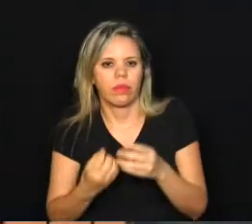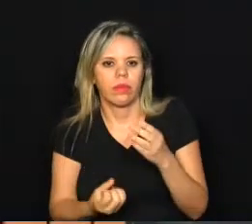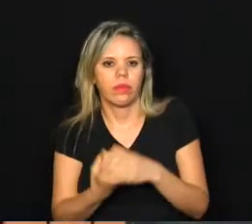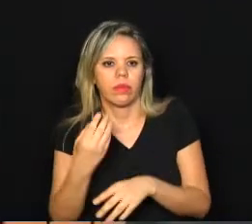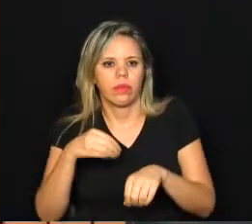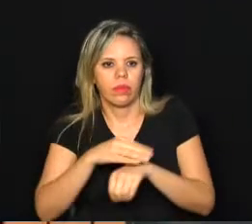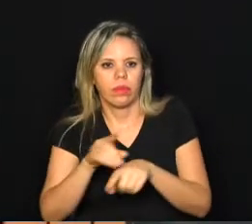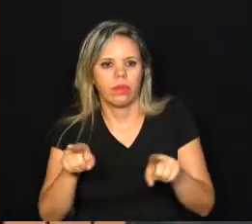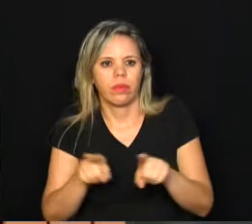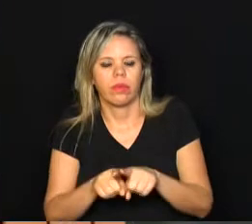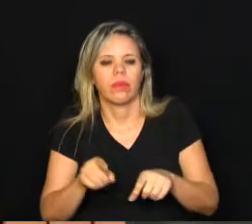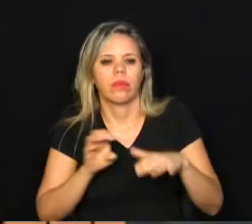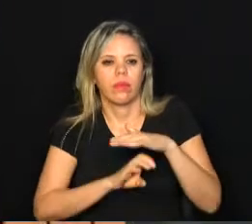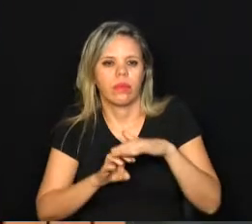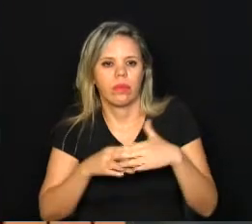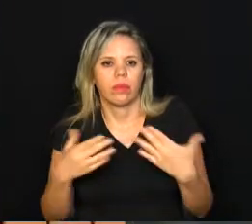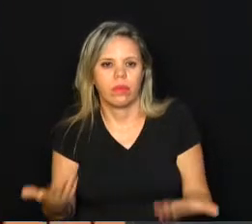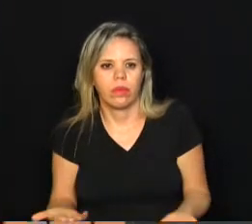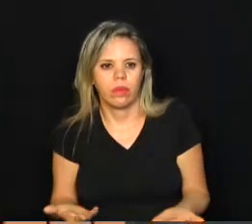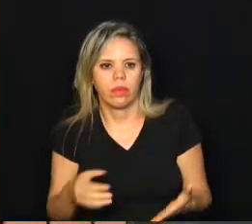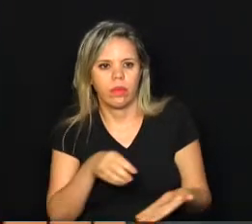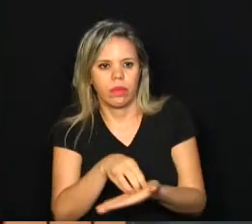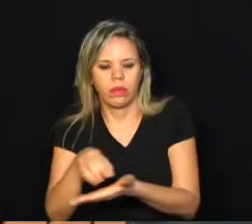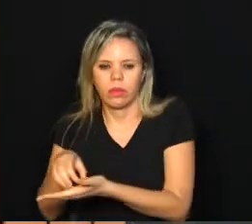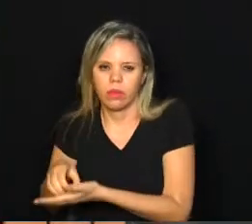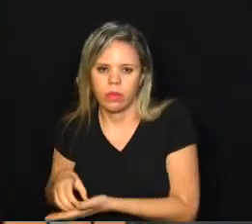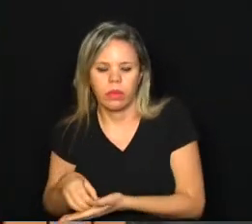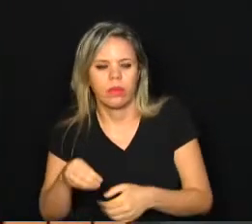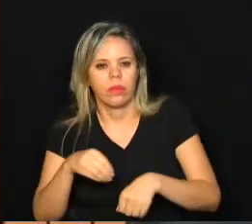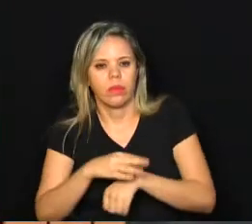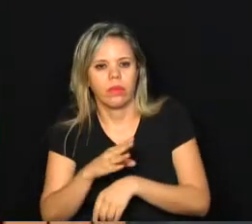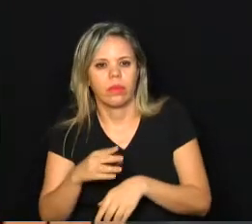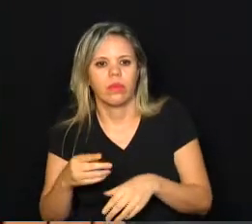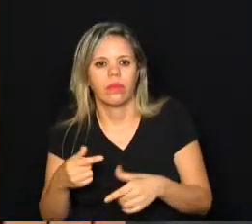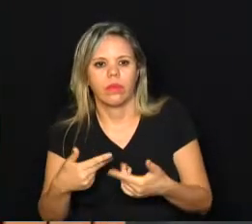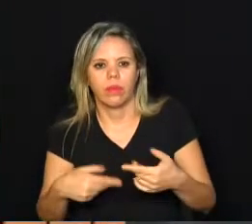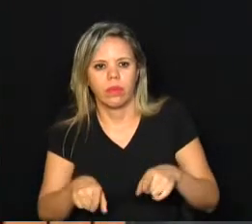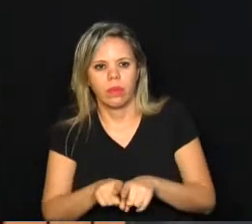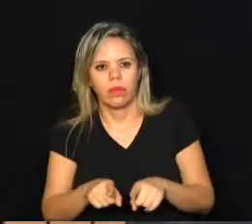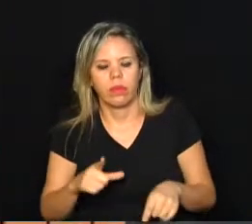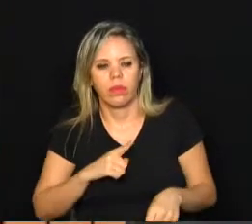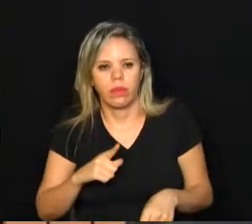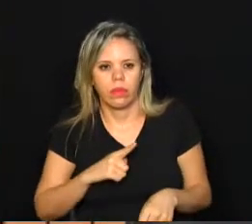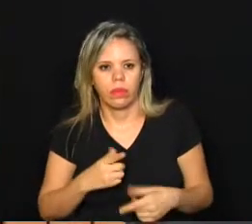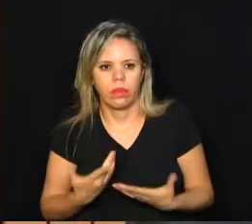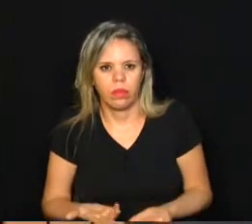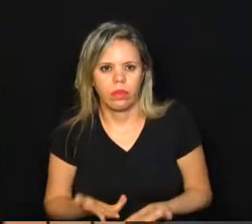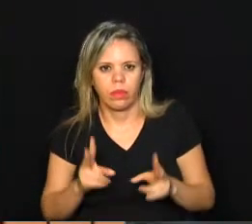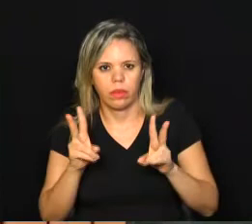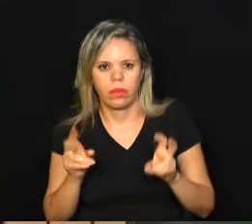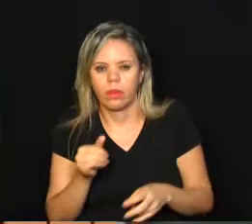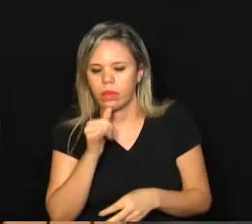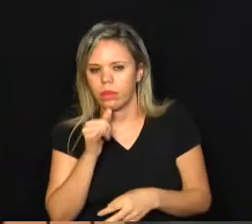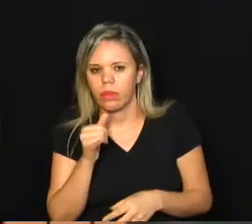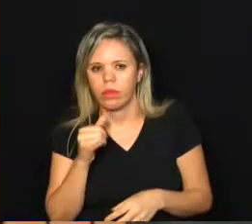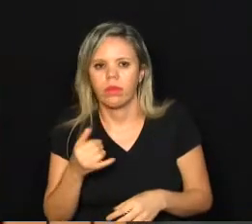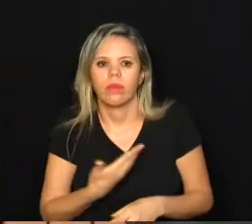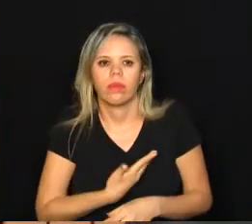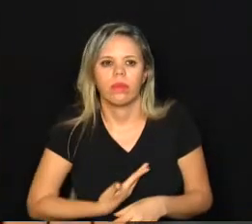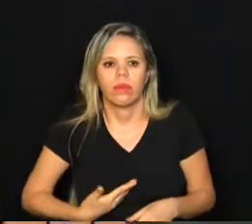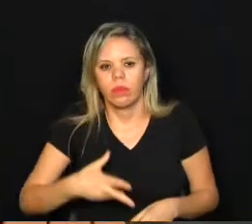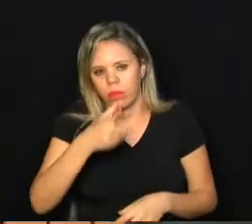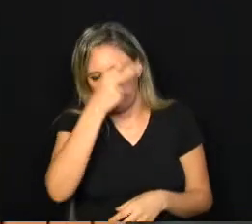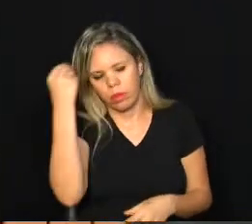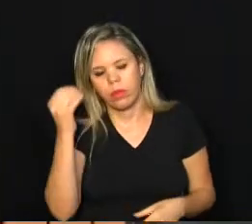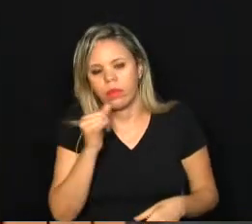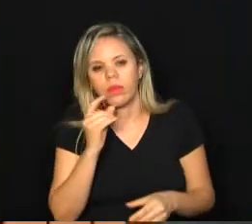trazer empresas aí do setor para trazer as demandas que elas têm em relação ao poder público,